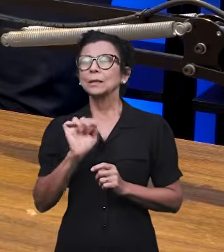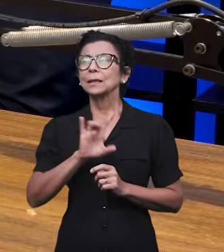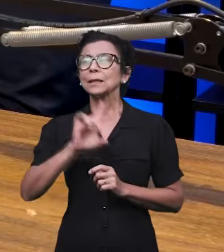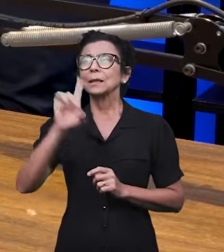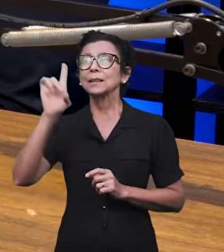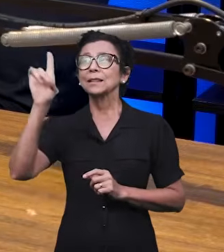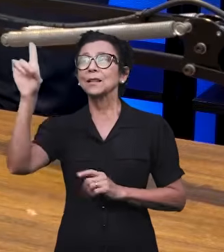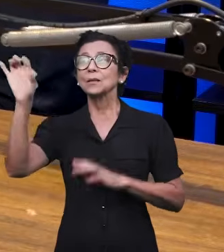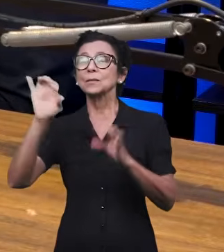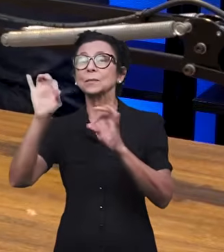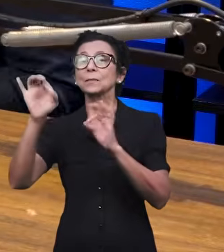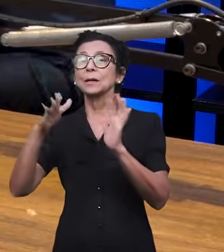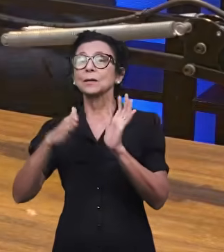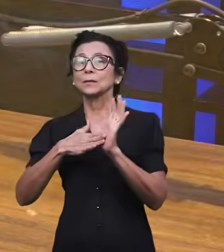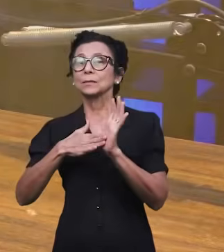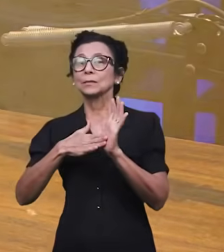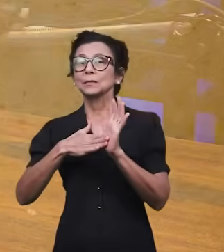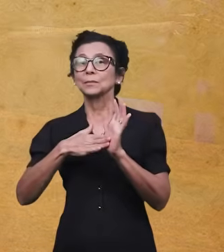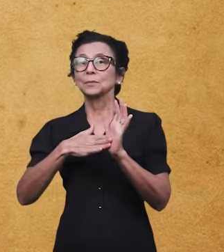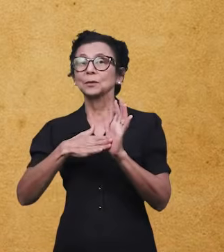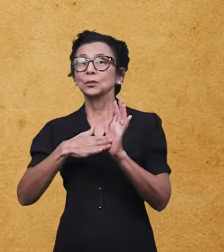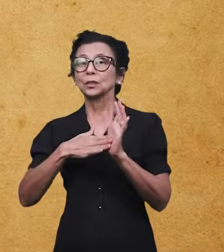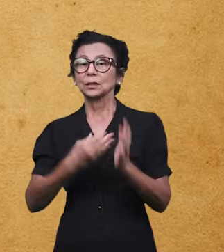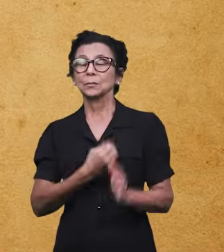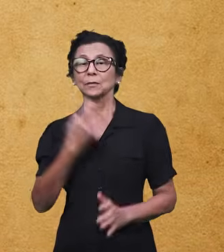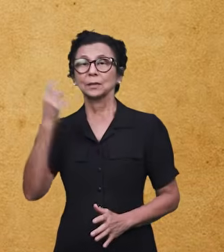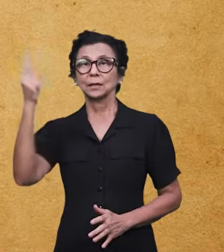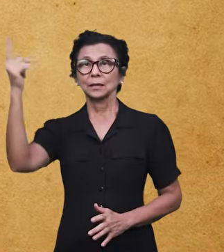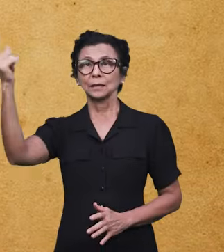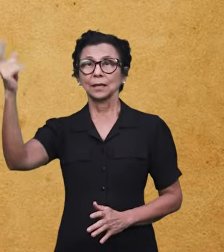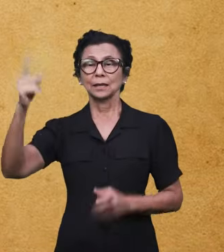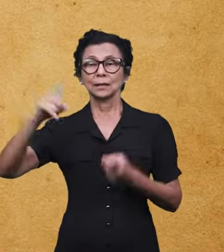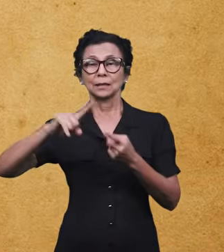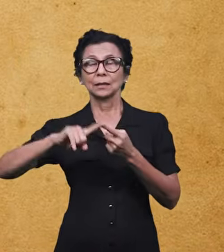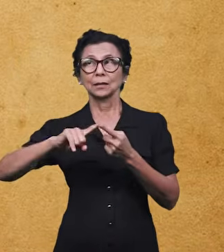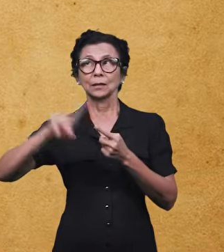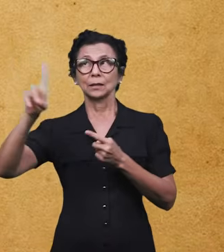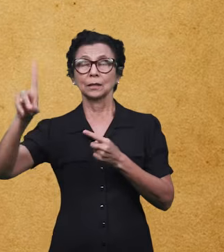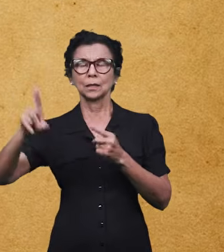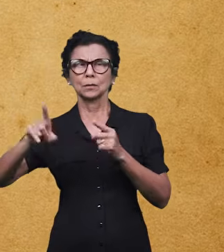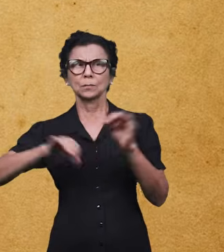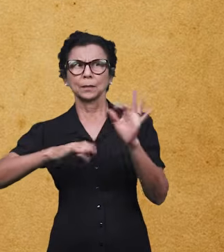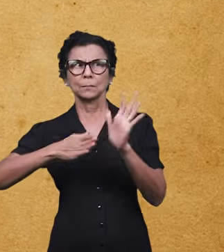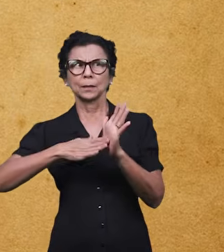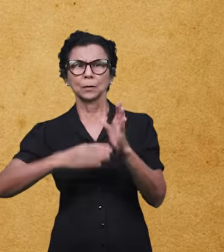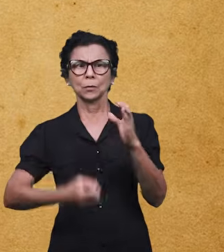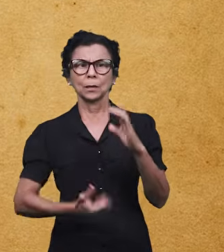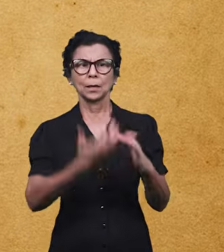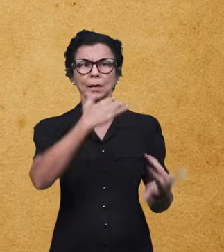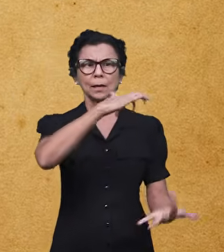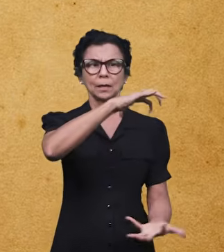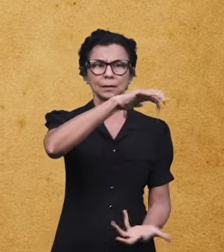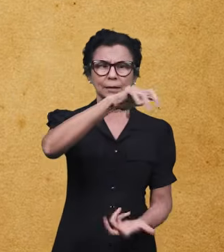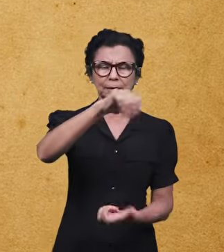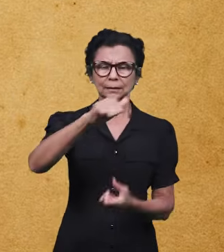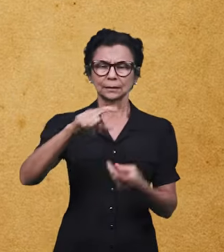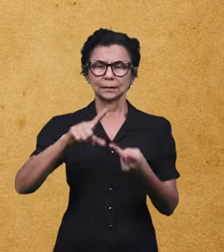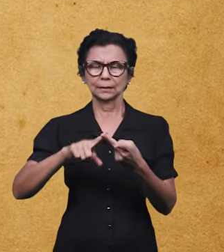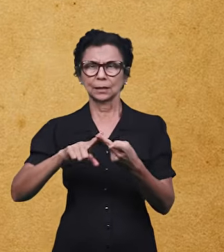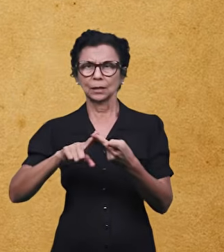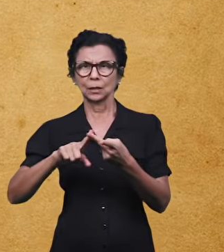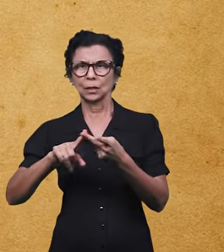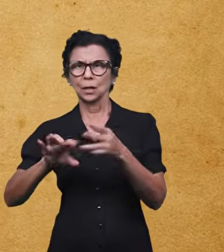eterna. Então nós vamos ver que Deus projetou a criação, ele projetou o resgate e